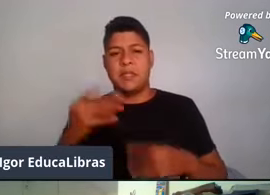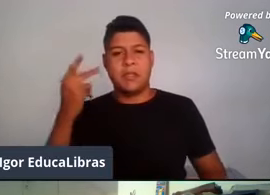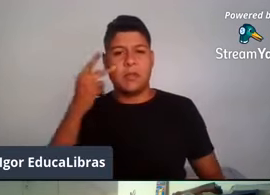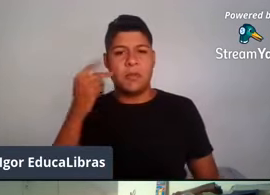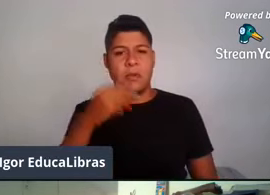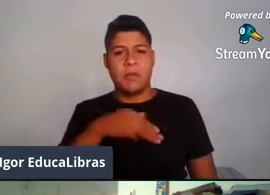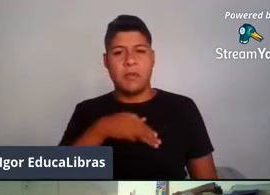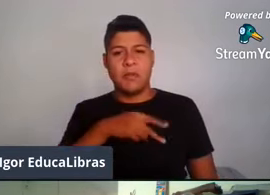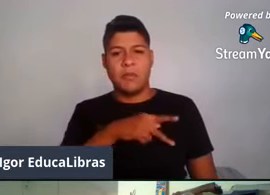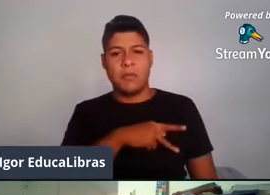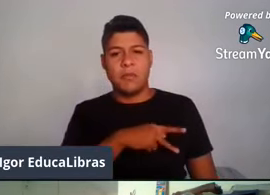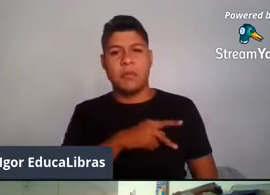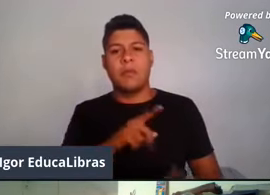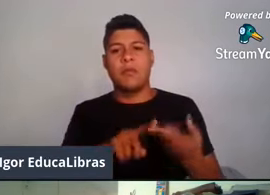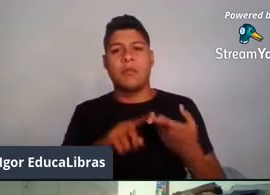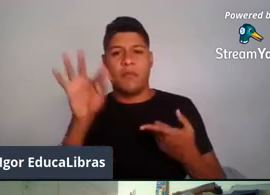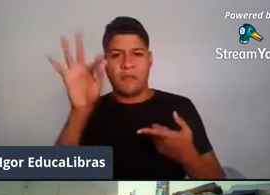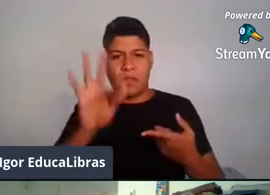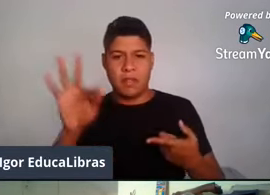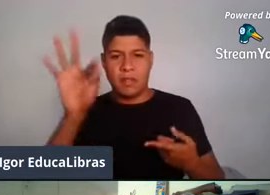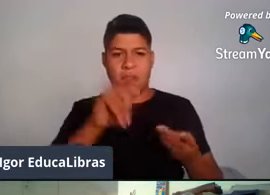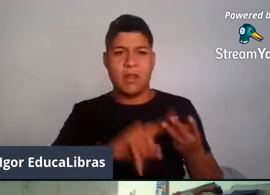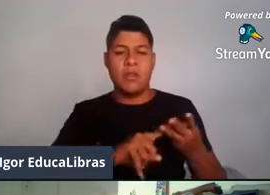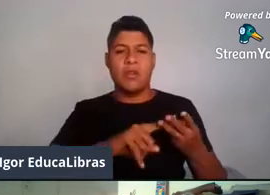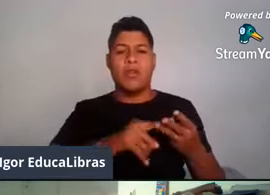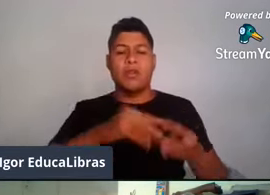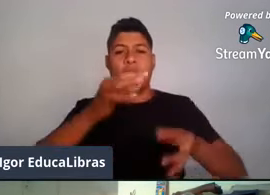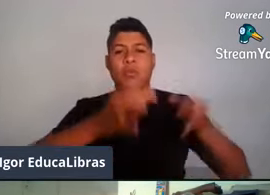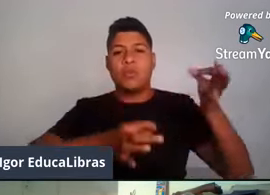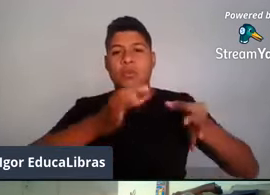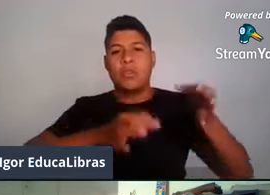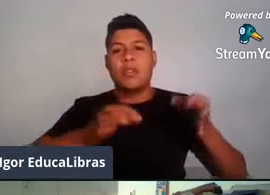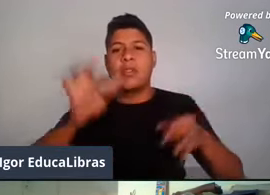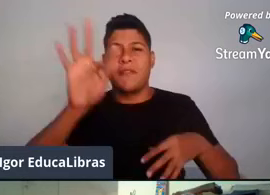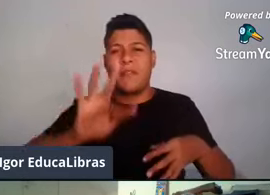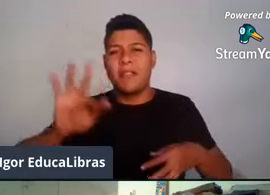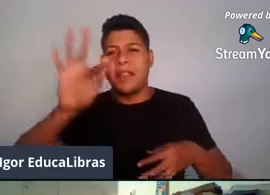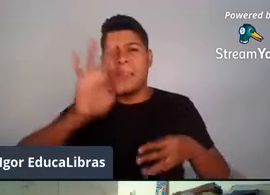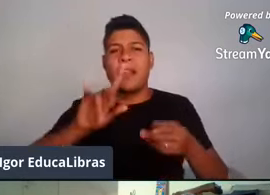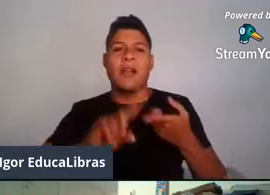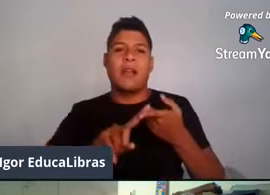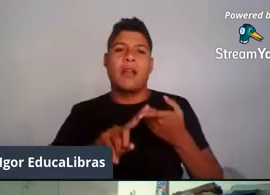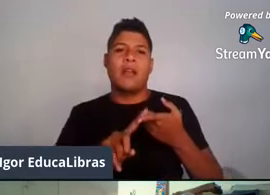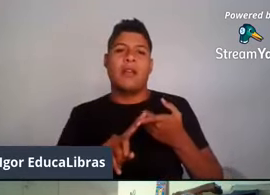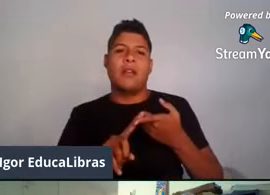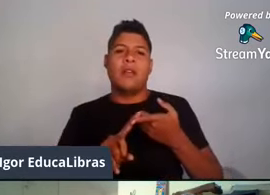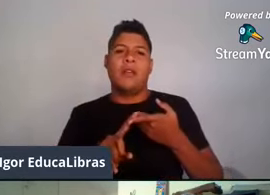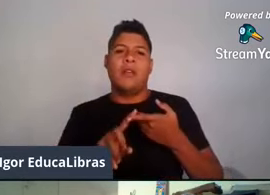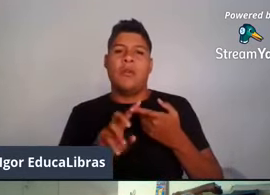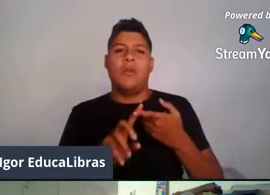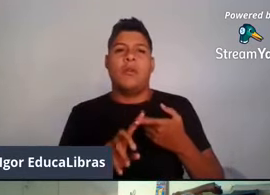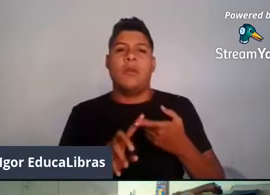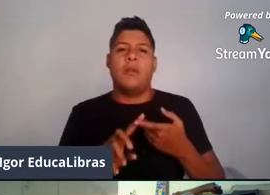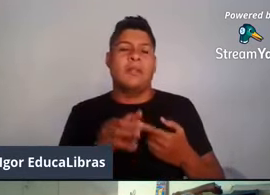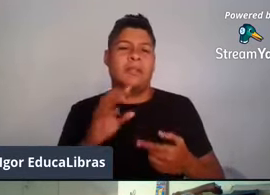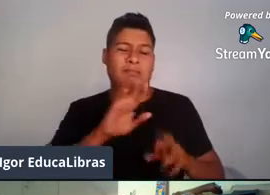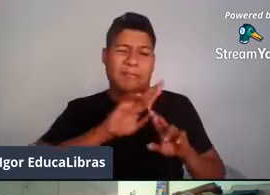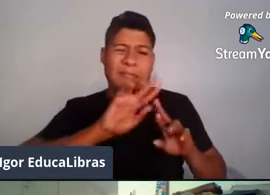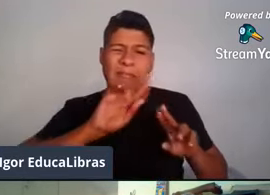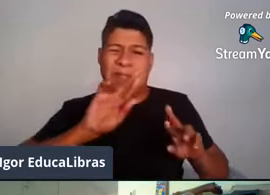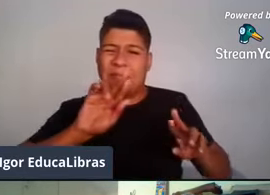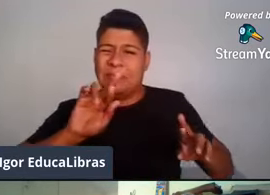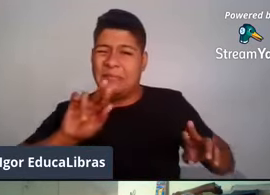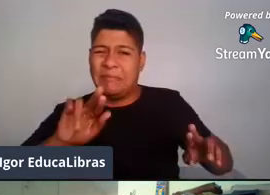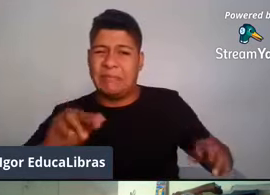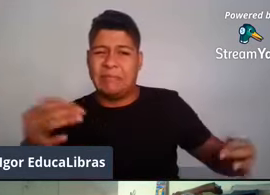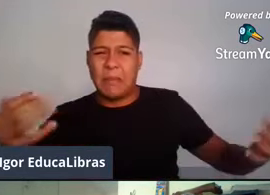Público Federal, da Justiça Federal, do Tribunal de Contas do município, etc, etc,